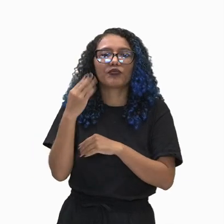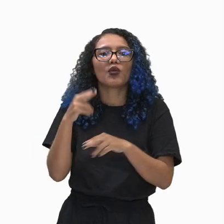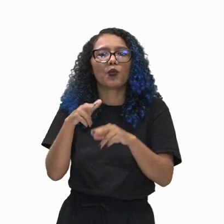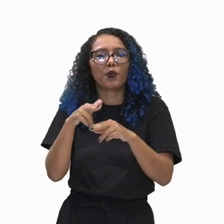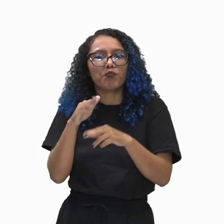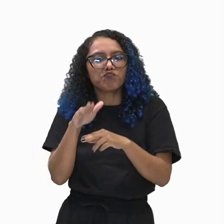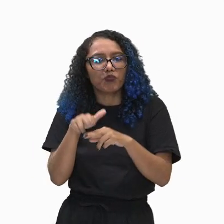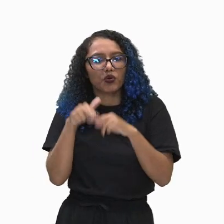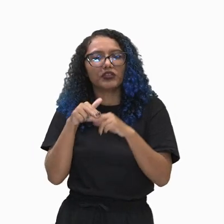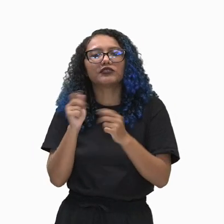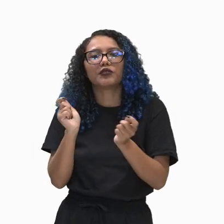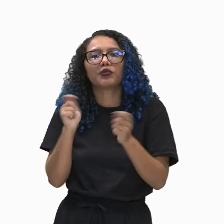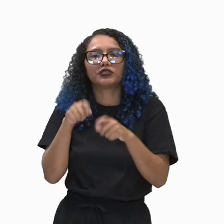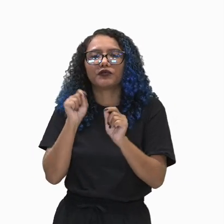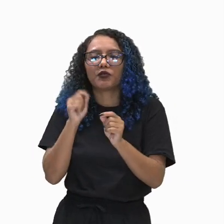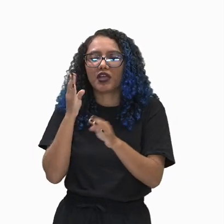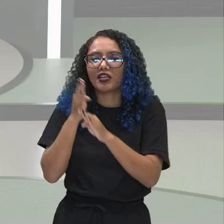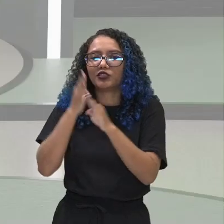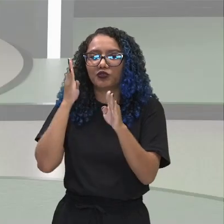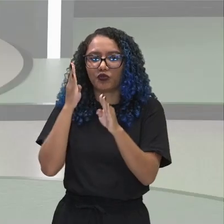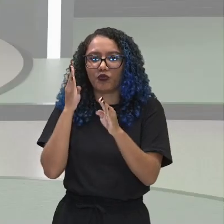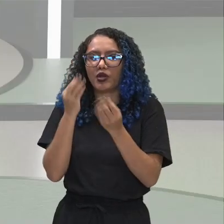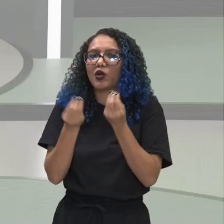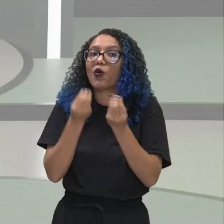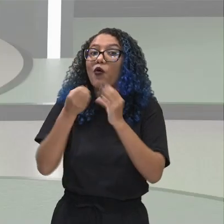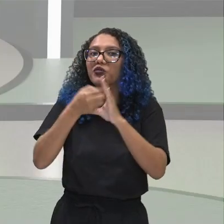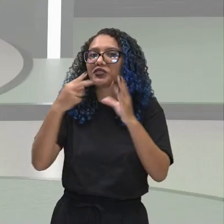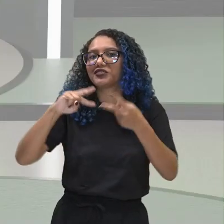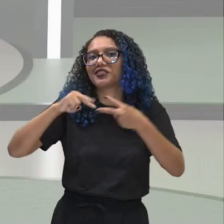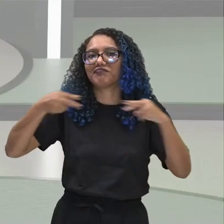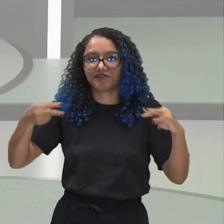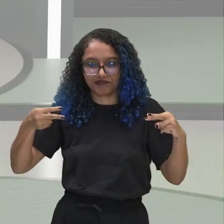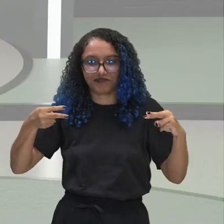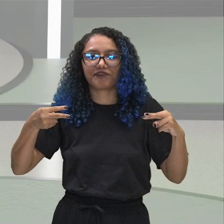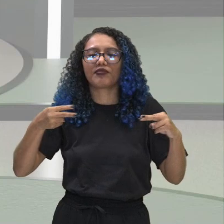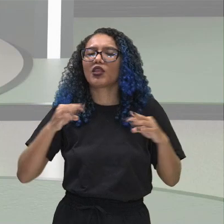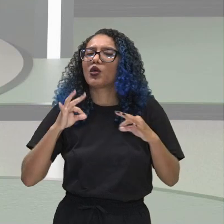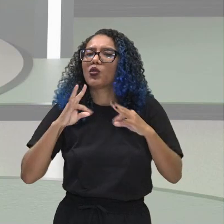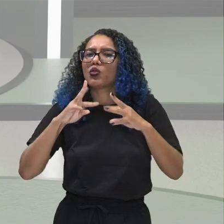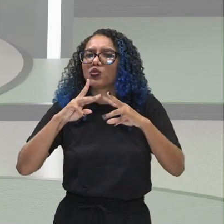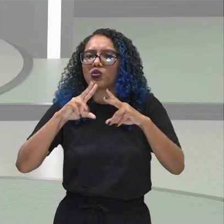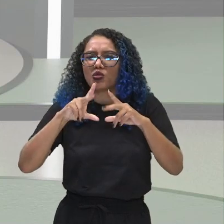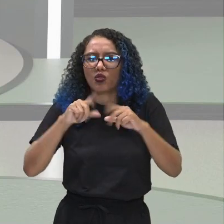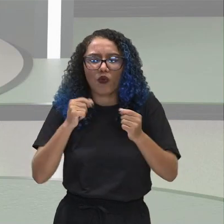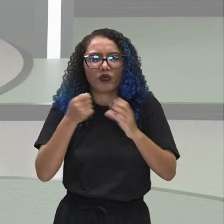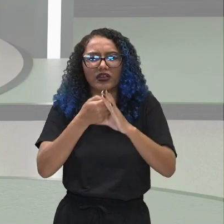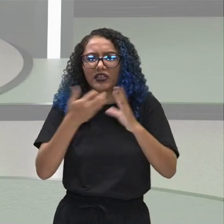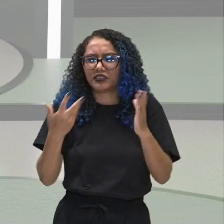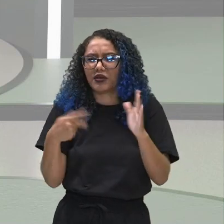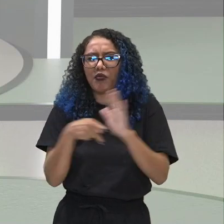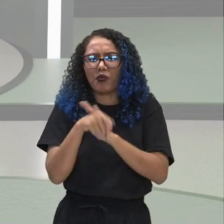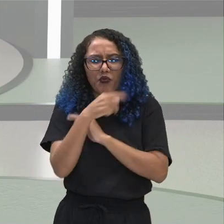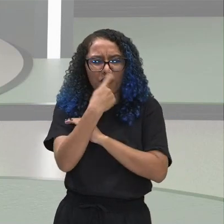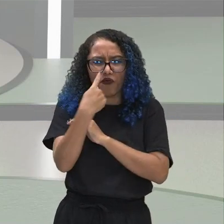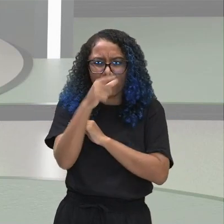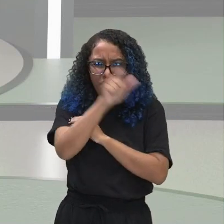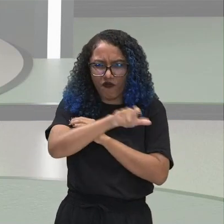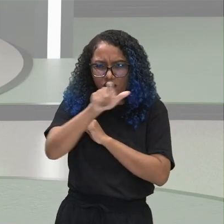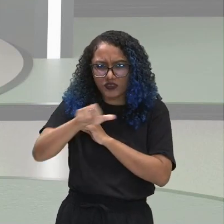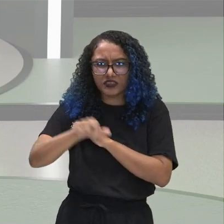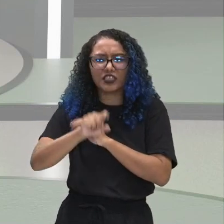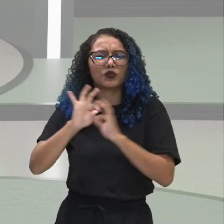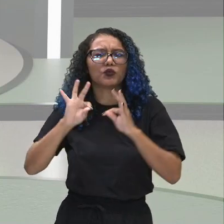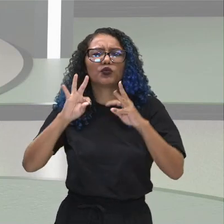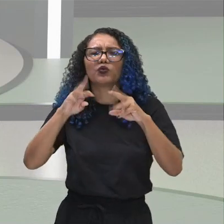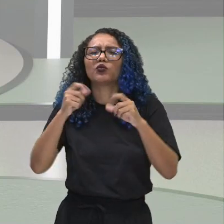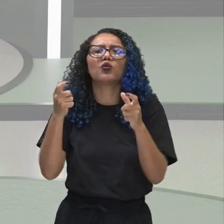das informações genéticas. Então, toda a informação, tudo que você é, está